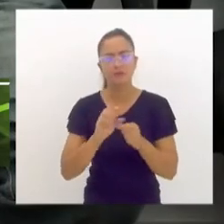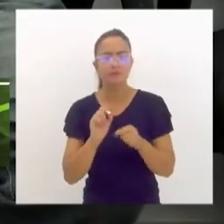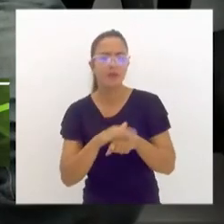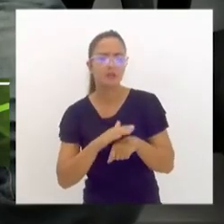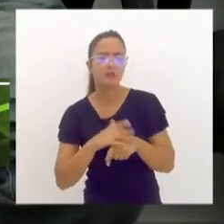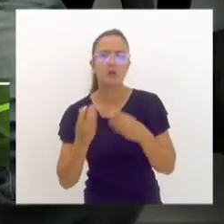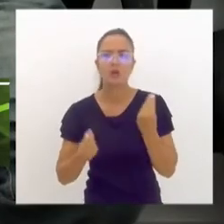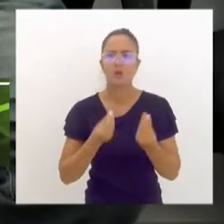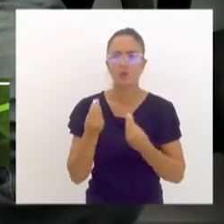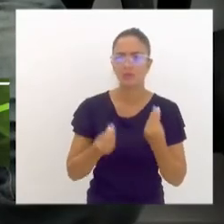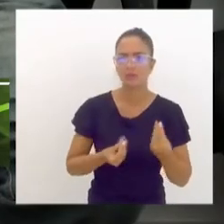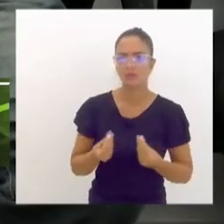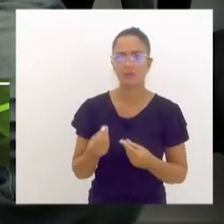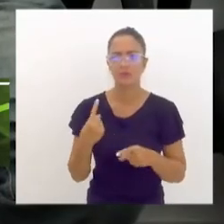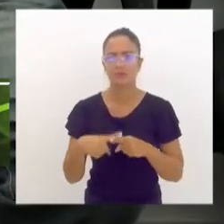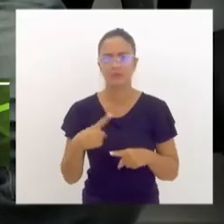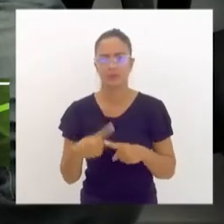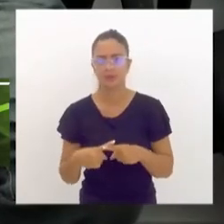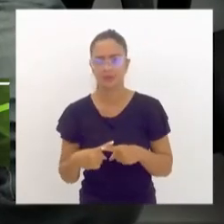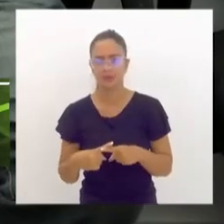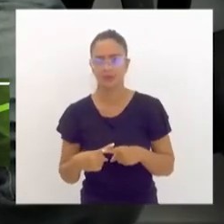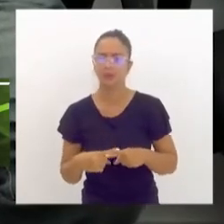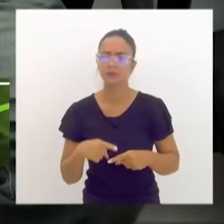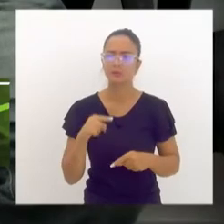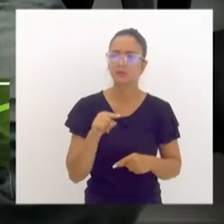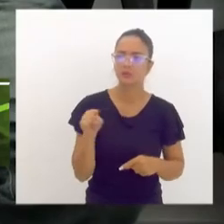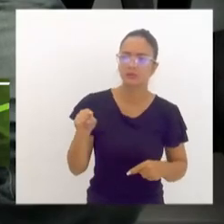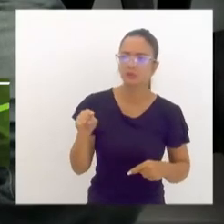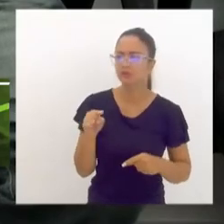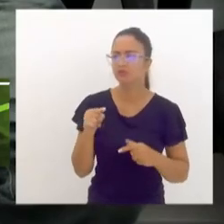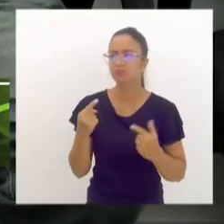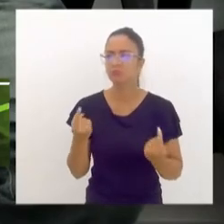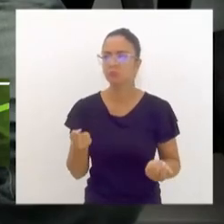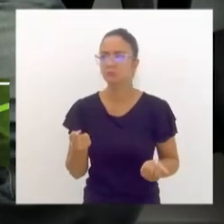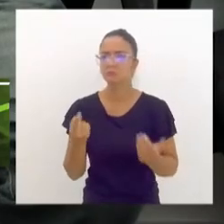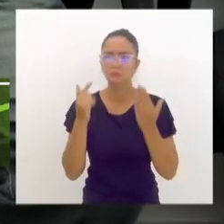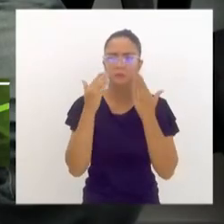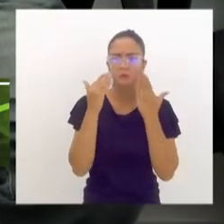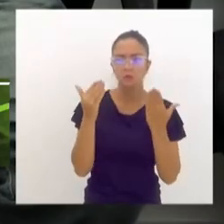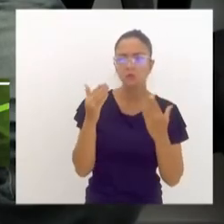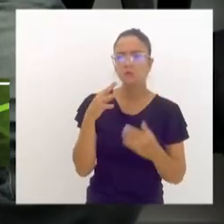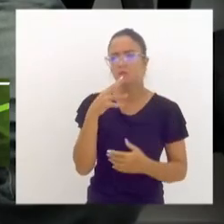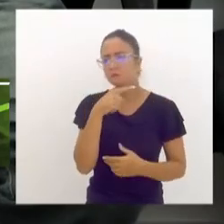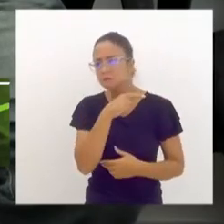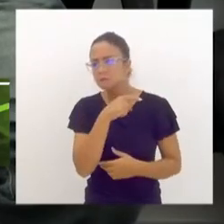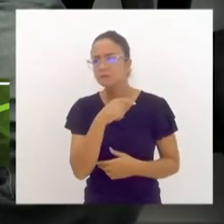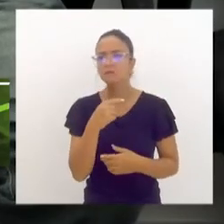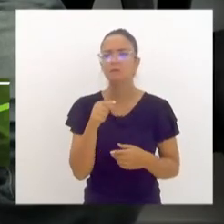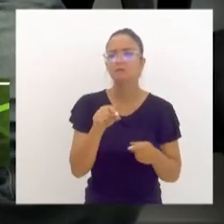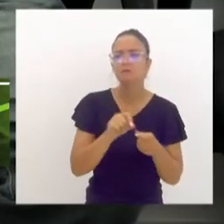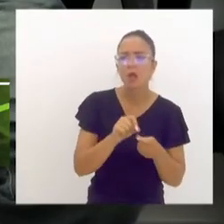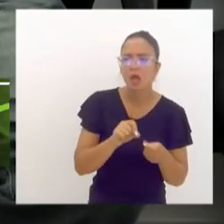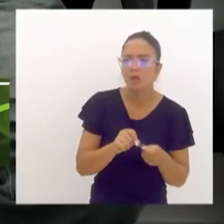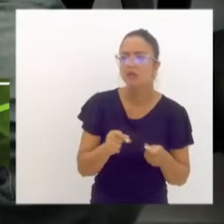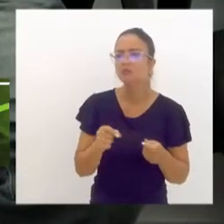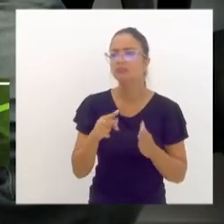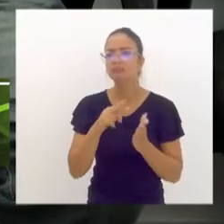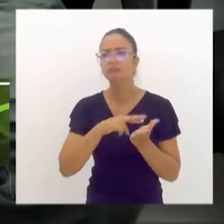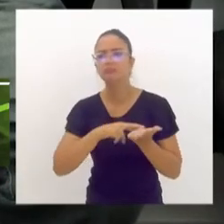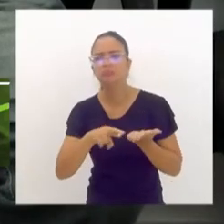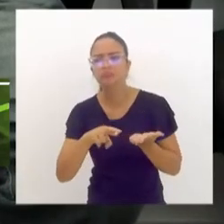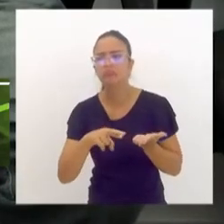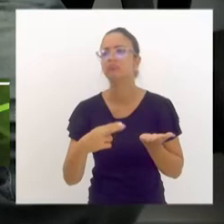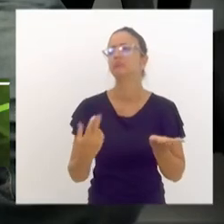considerar toda a consulta que foi mostrada ou que é evidenciada através do que foi feito, de relatórios?